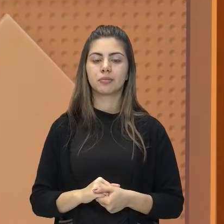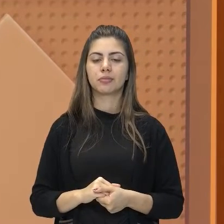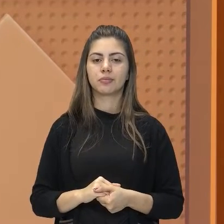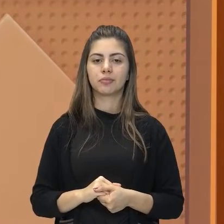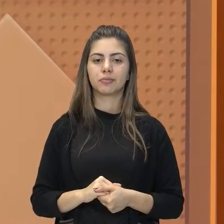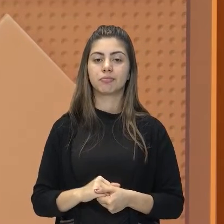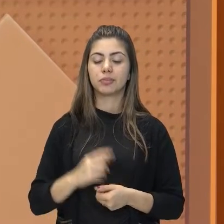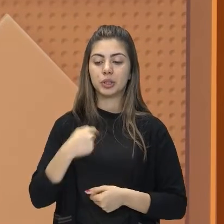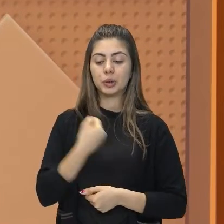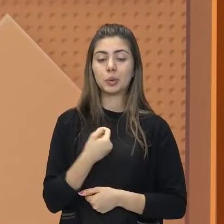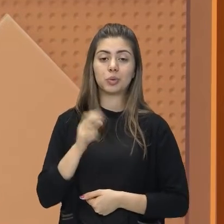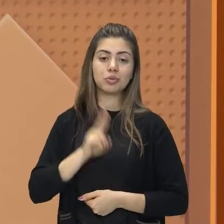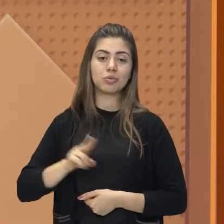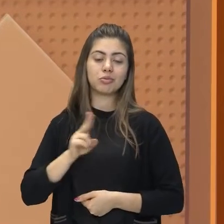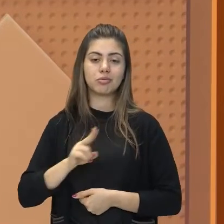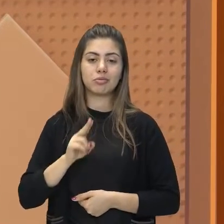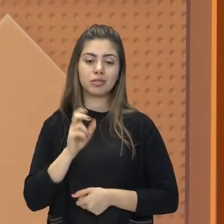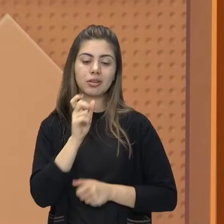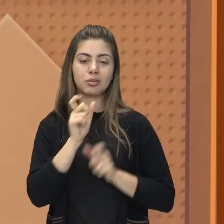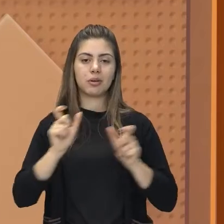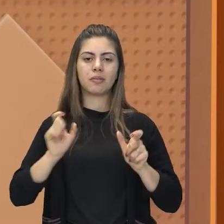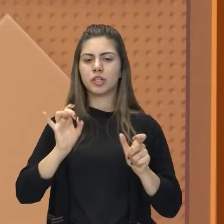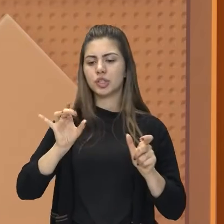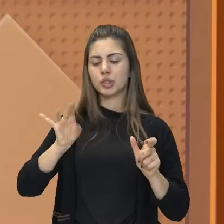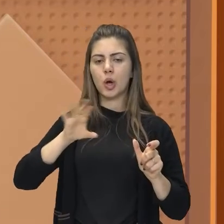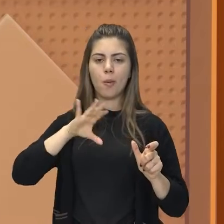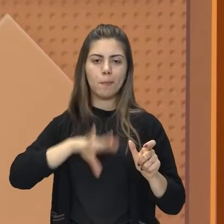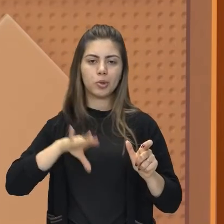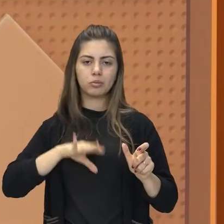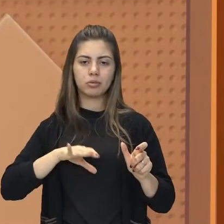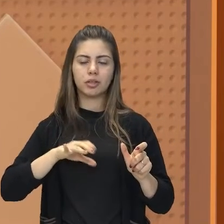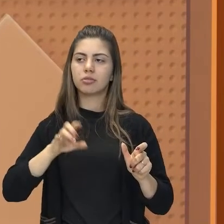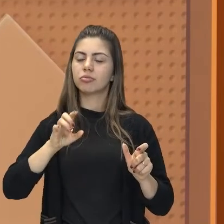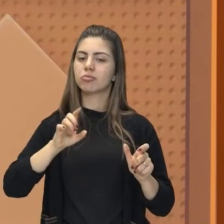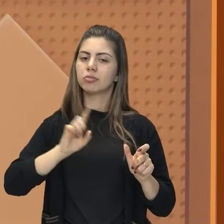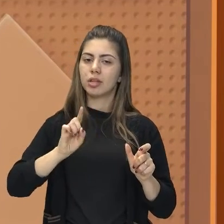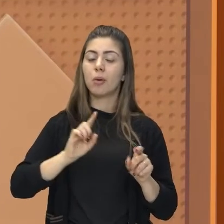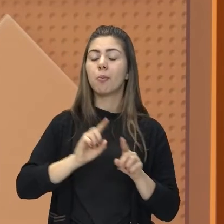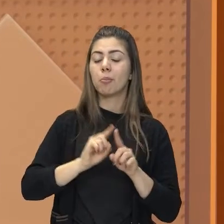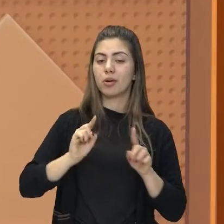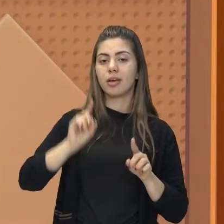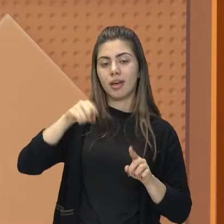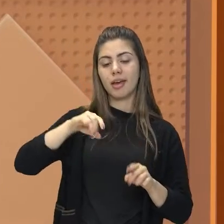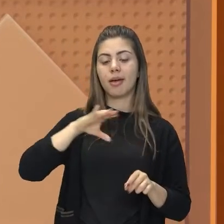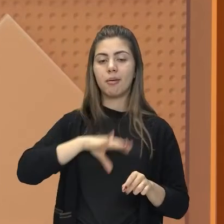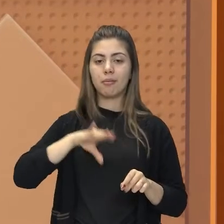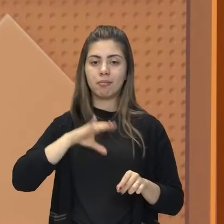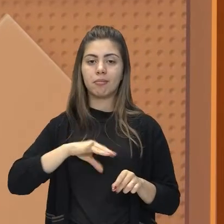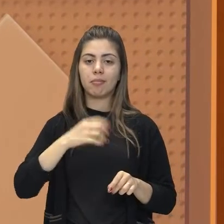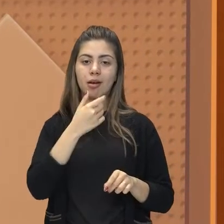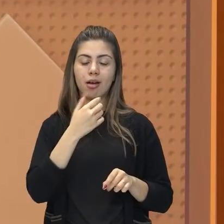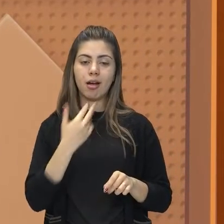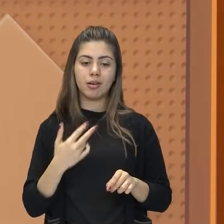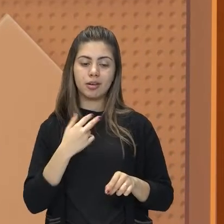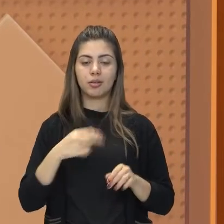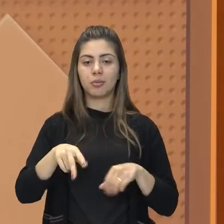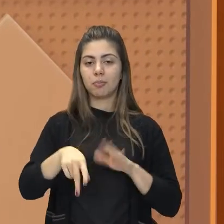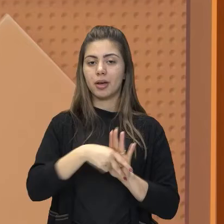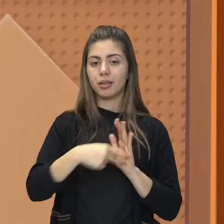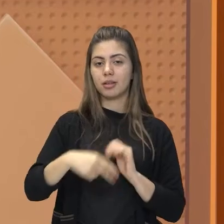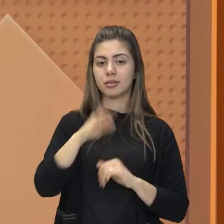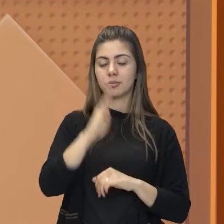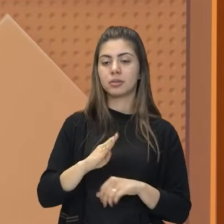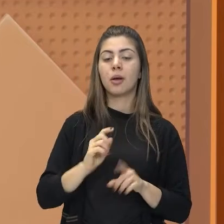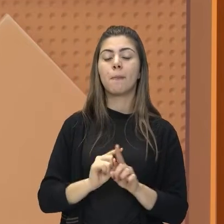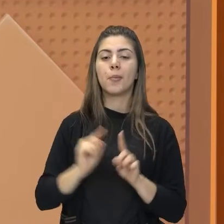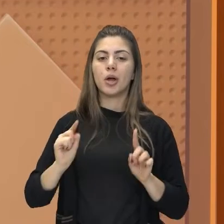vocabulário, não só dos portugueses, que representa aqui o nosso idioma oficial com a língua portuguesa, mas alguns dialetos, algumas